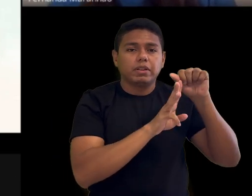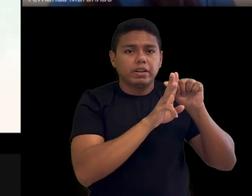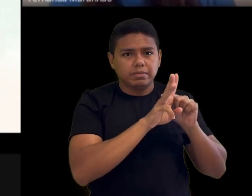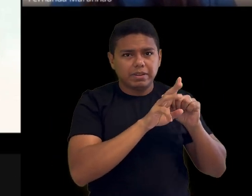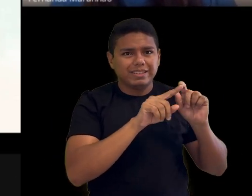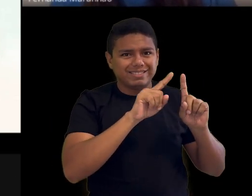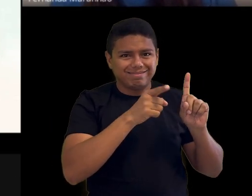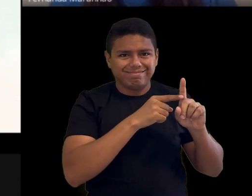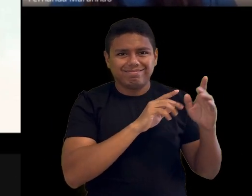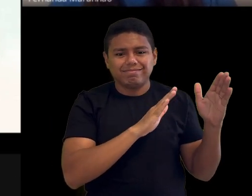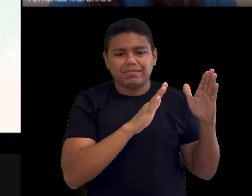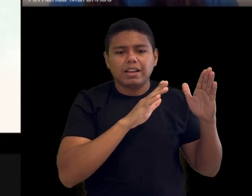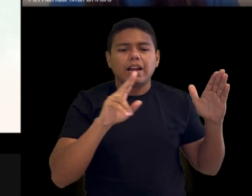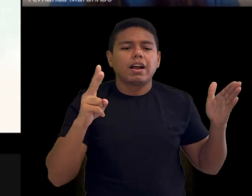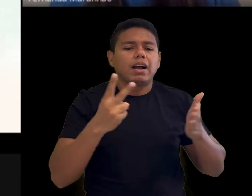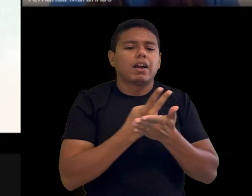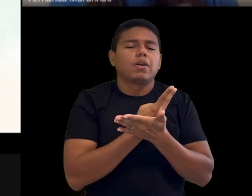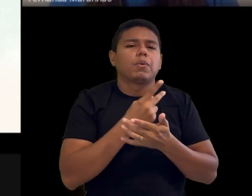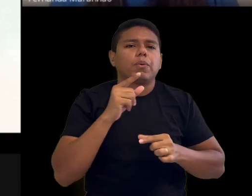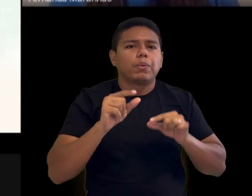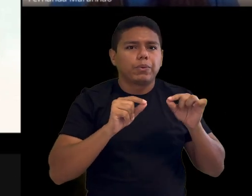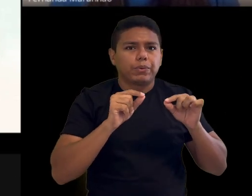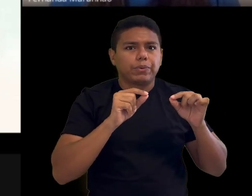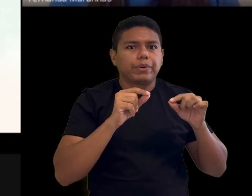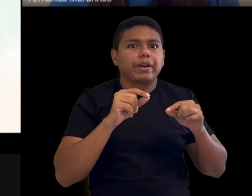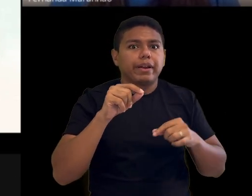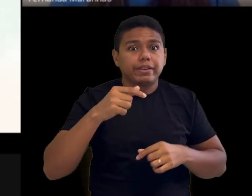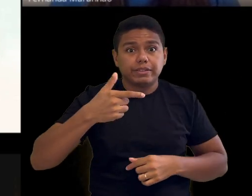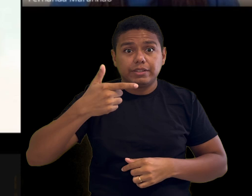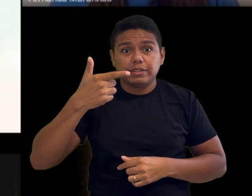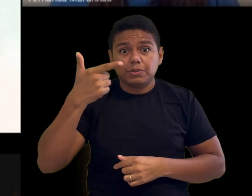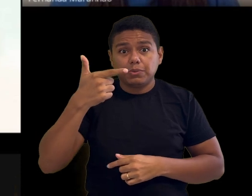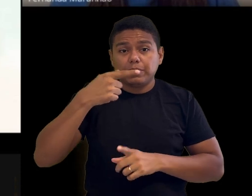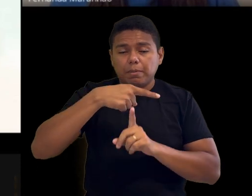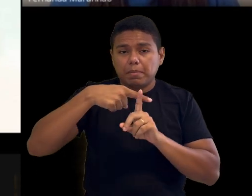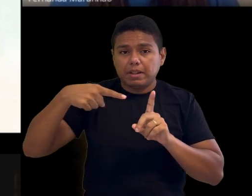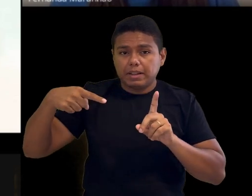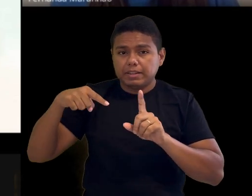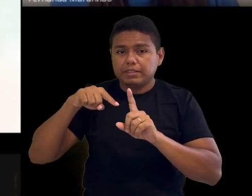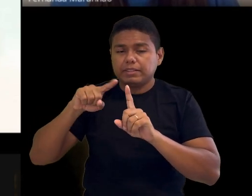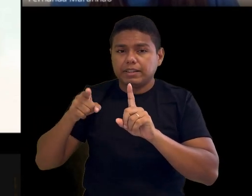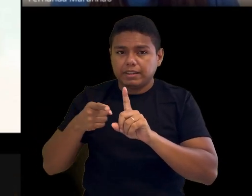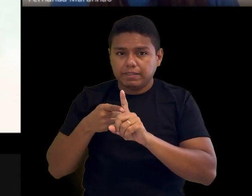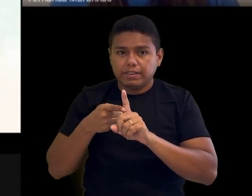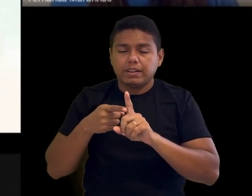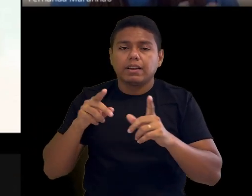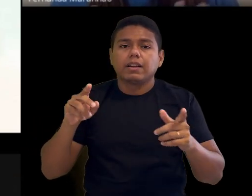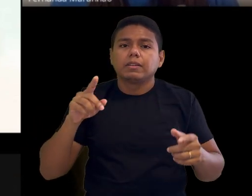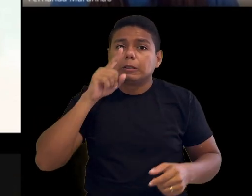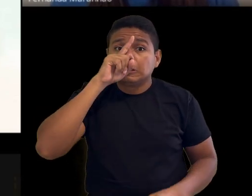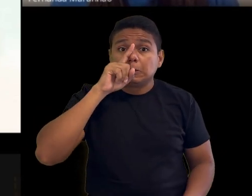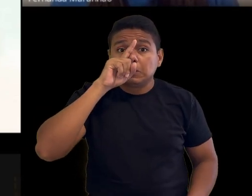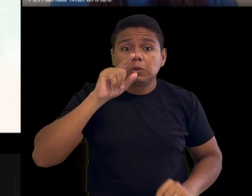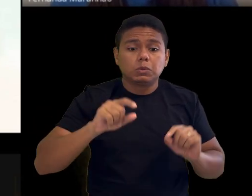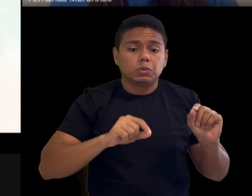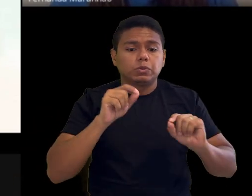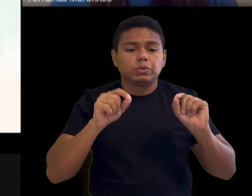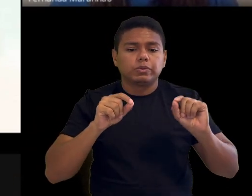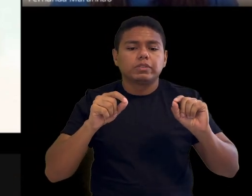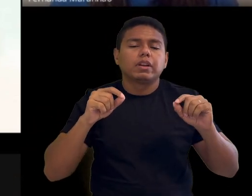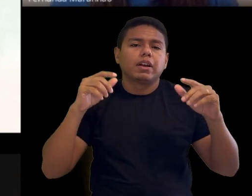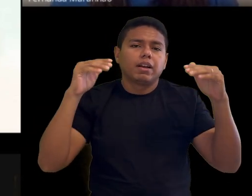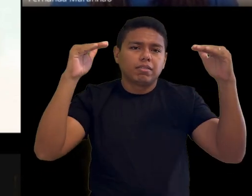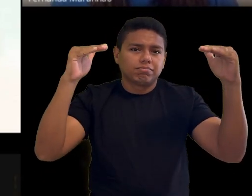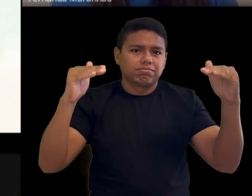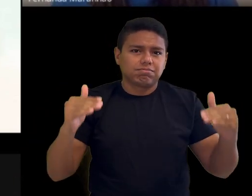segunda metade da gravidez. As principais causas e ameaçadoras são a placenta prévia, o descolamento prematuro de placenta